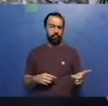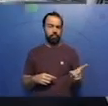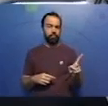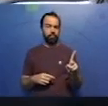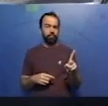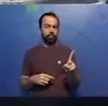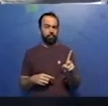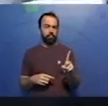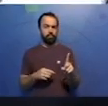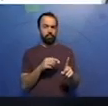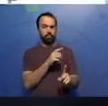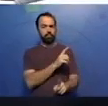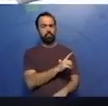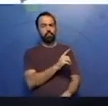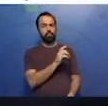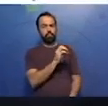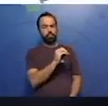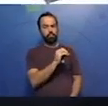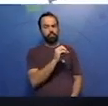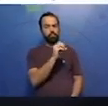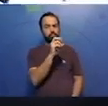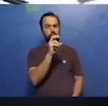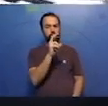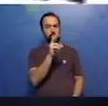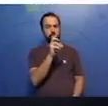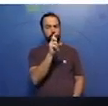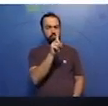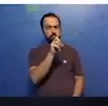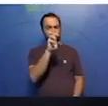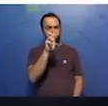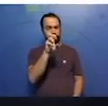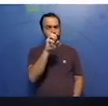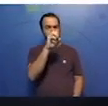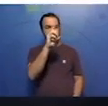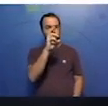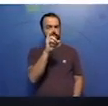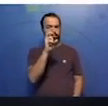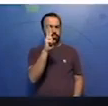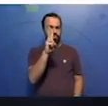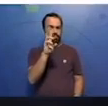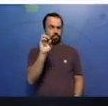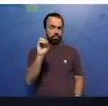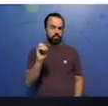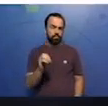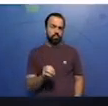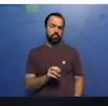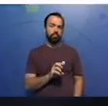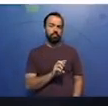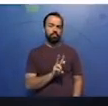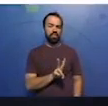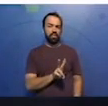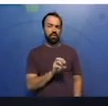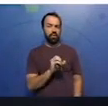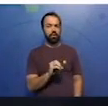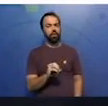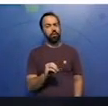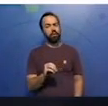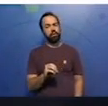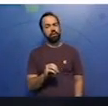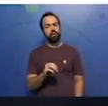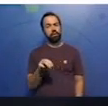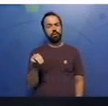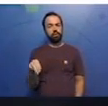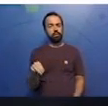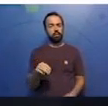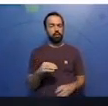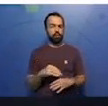5, 10, 15, 20. 20 minutos para as 3 horas. É por isso